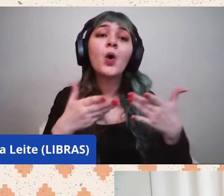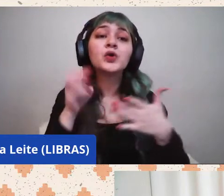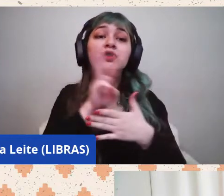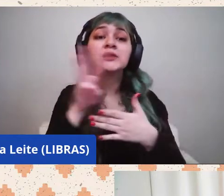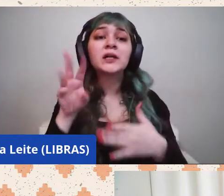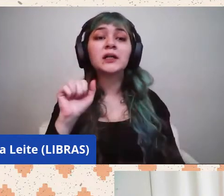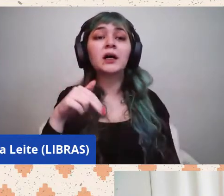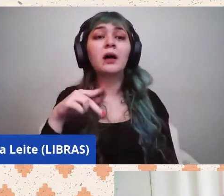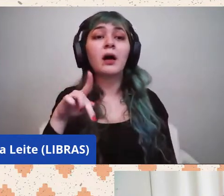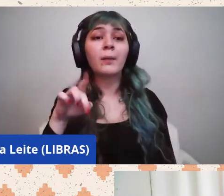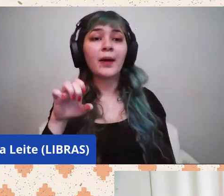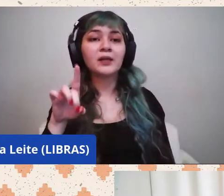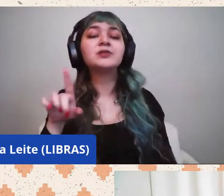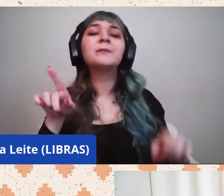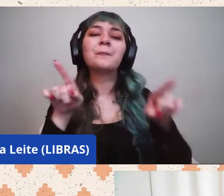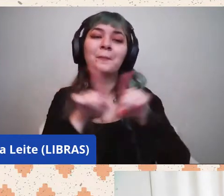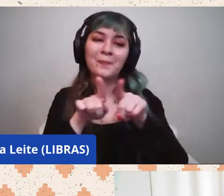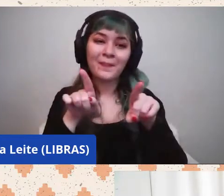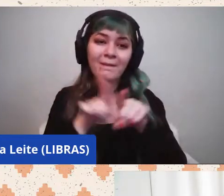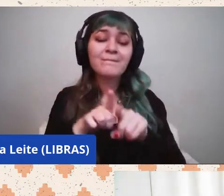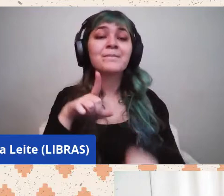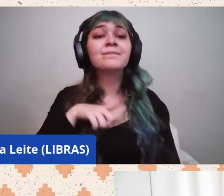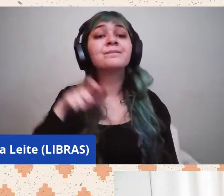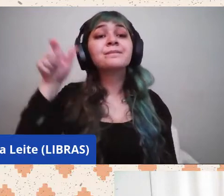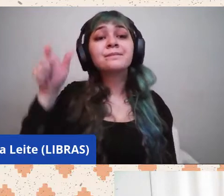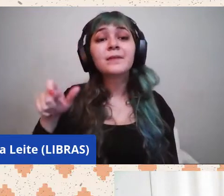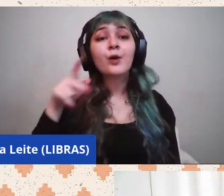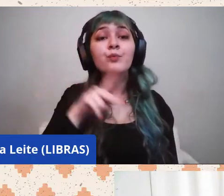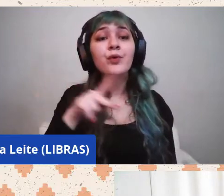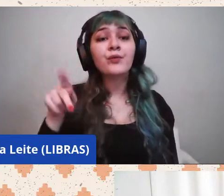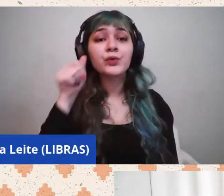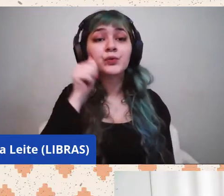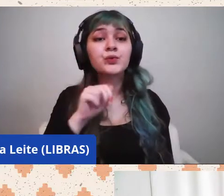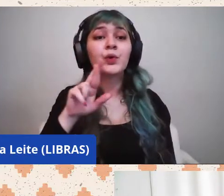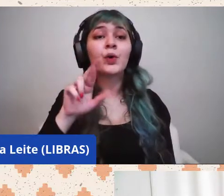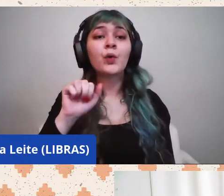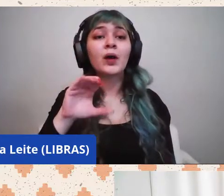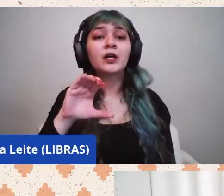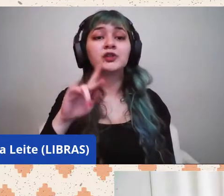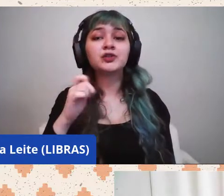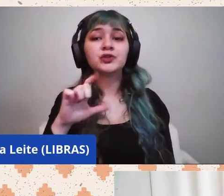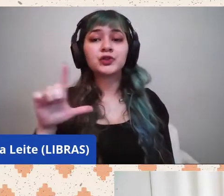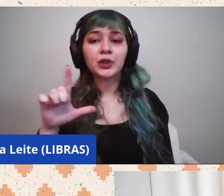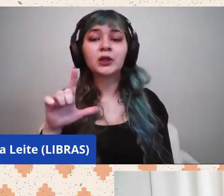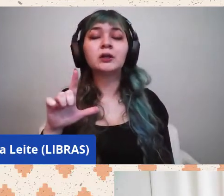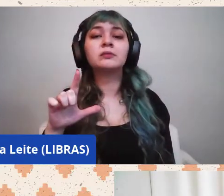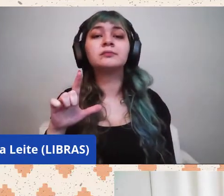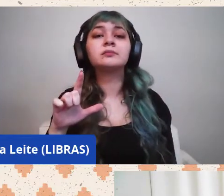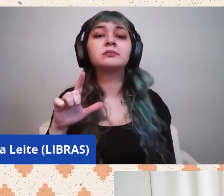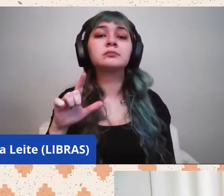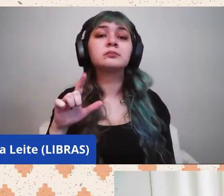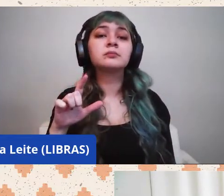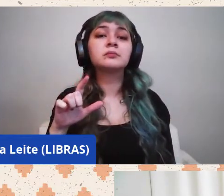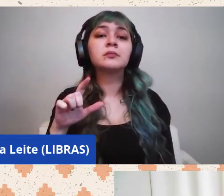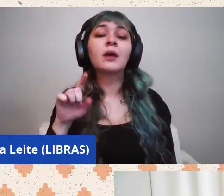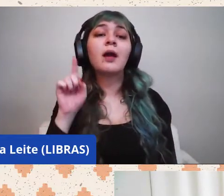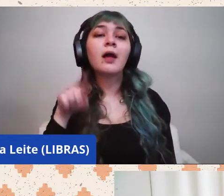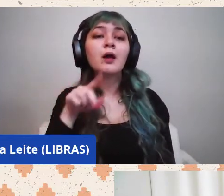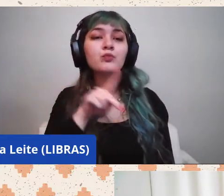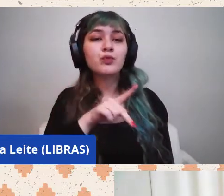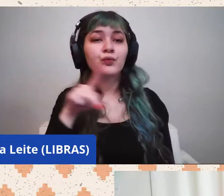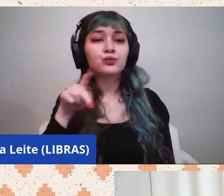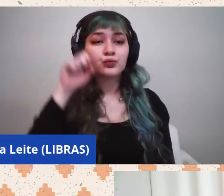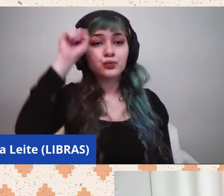Além disso, a gente também vai contar com a professora Raquel Brooks. A professora Rachel é professora